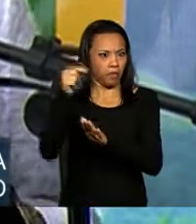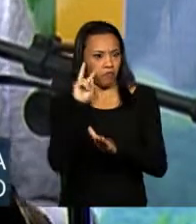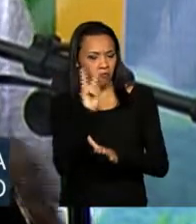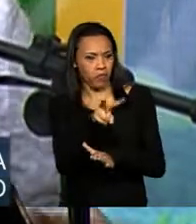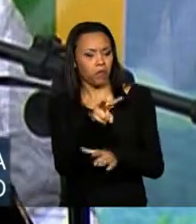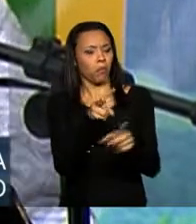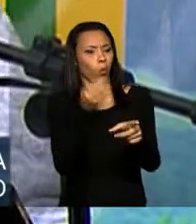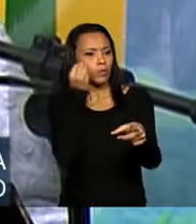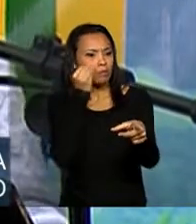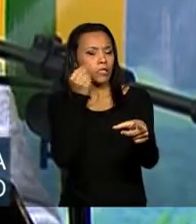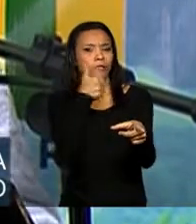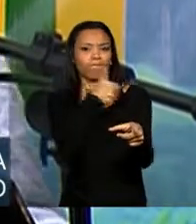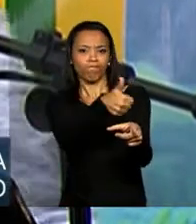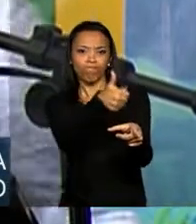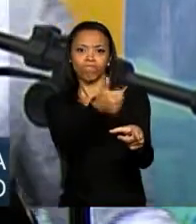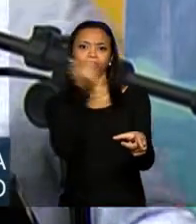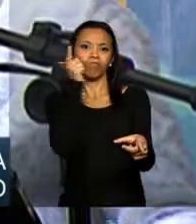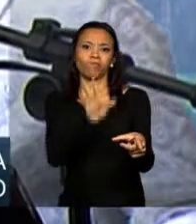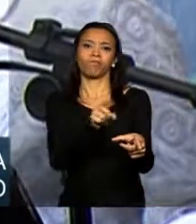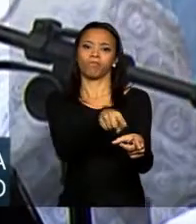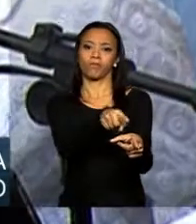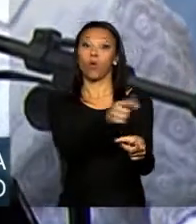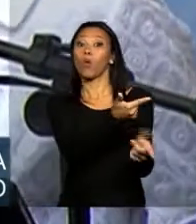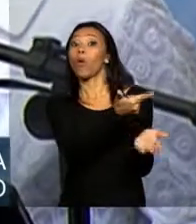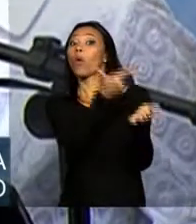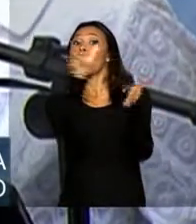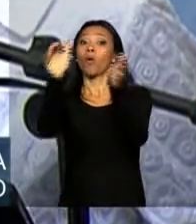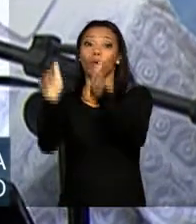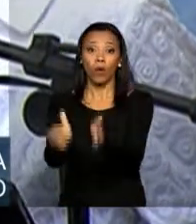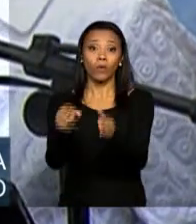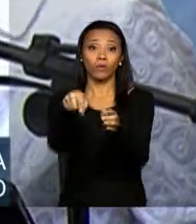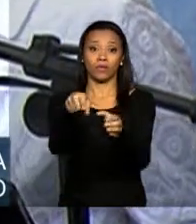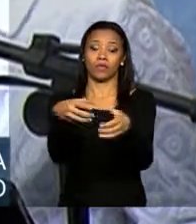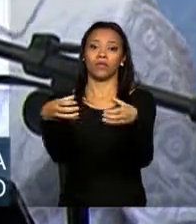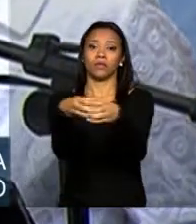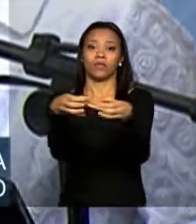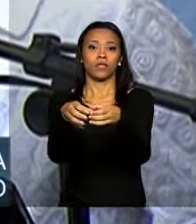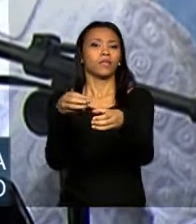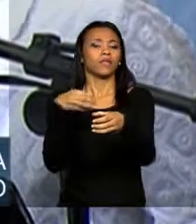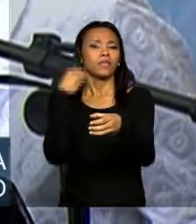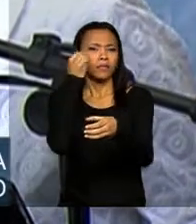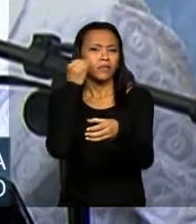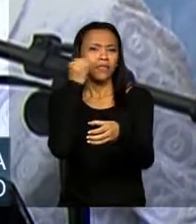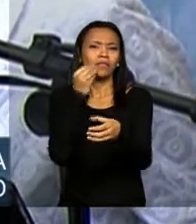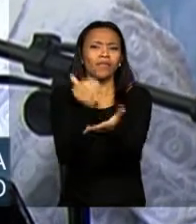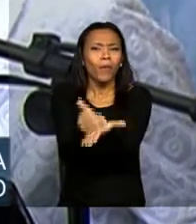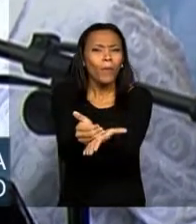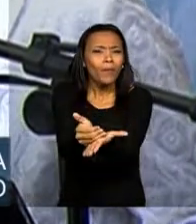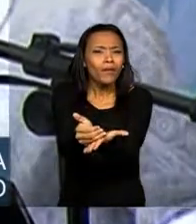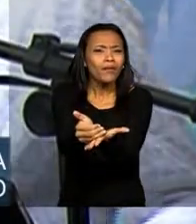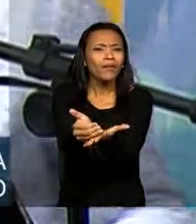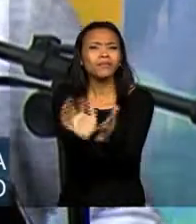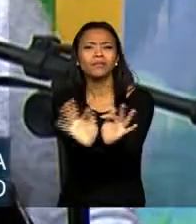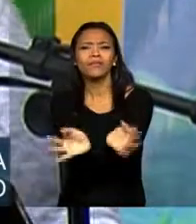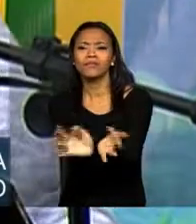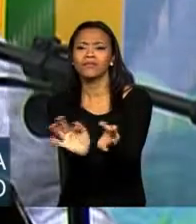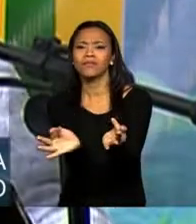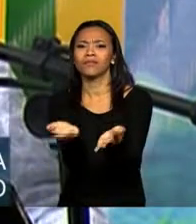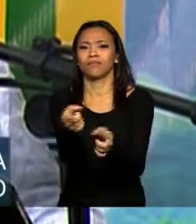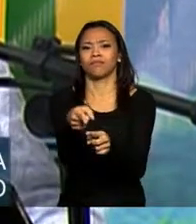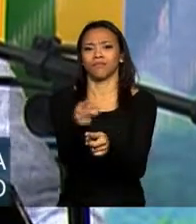Outra experiência que estava também essa estava bem excipiente bem começando